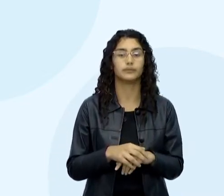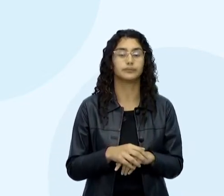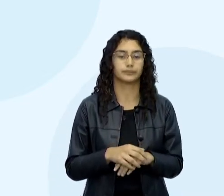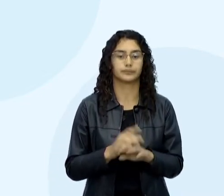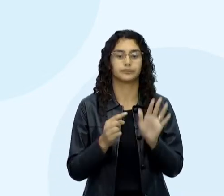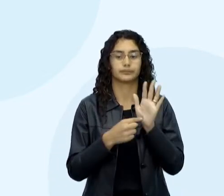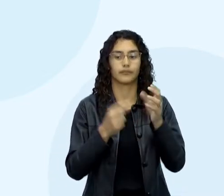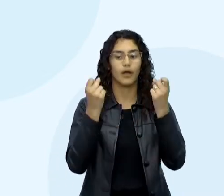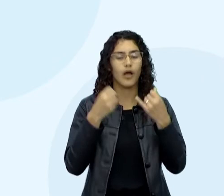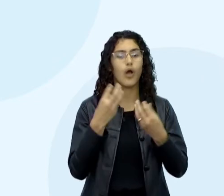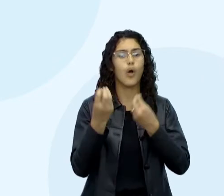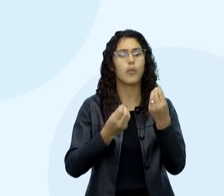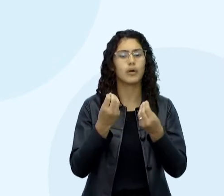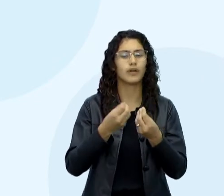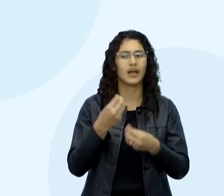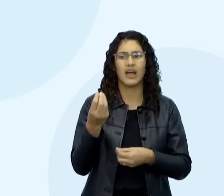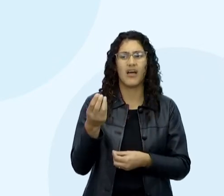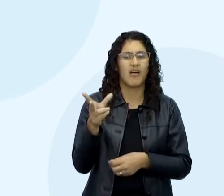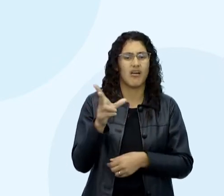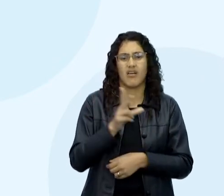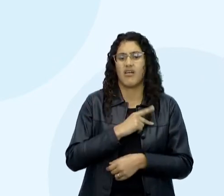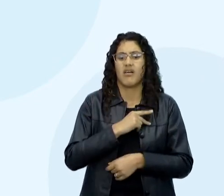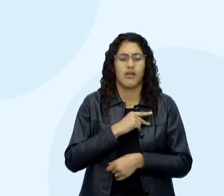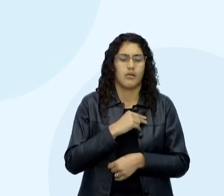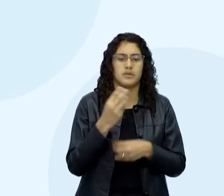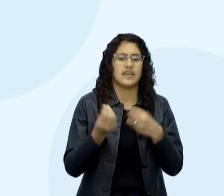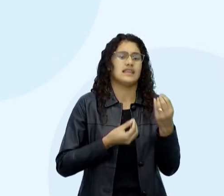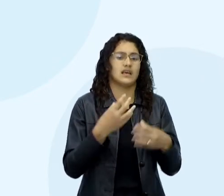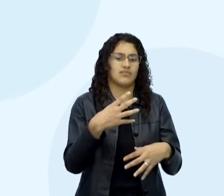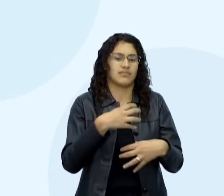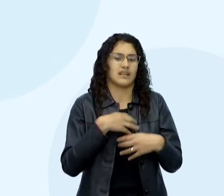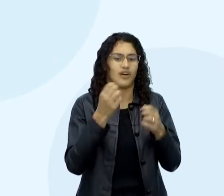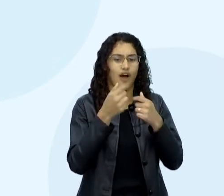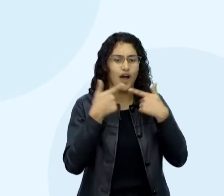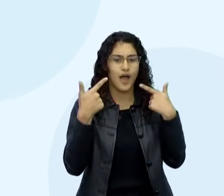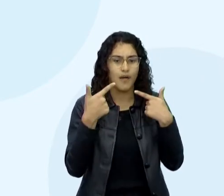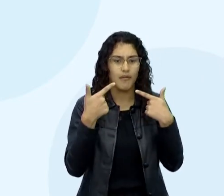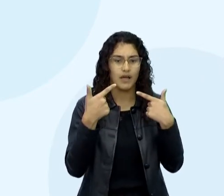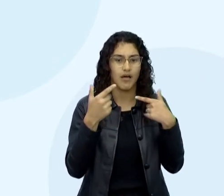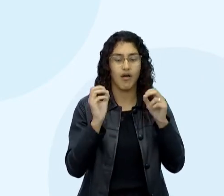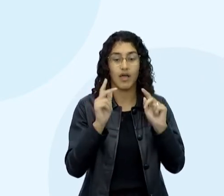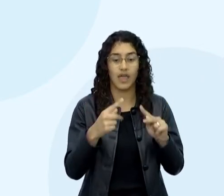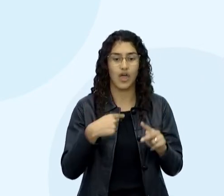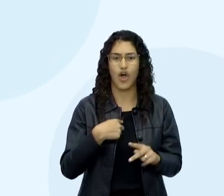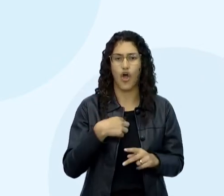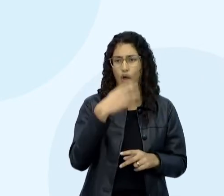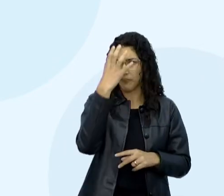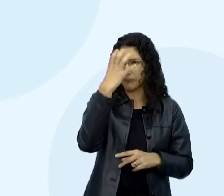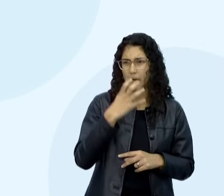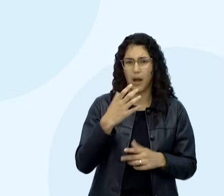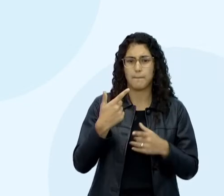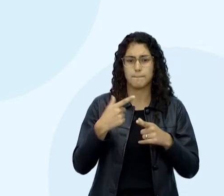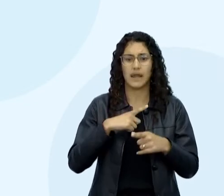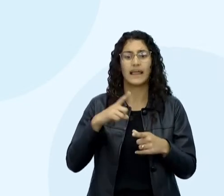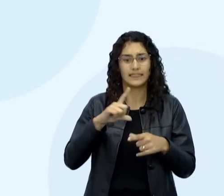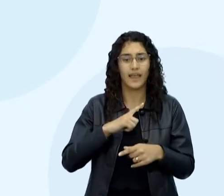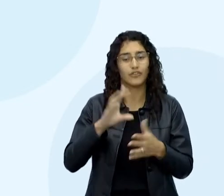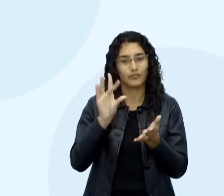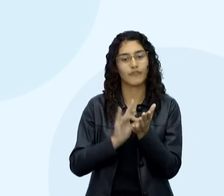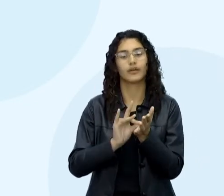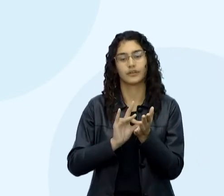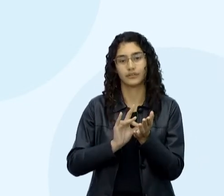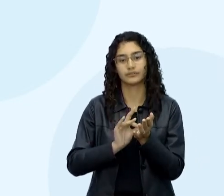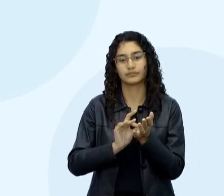a tragédia. Falar como você fica indignado. Você está sorrindo por estar tratando a tragédia. Eu estou indignado. Existe a tragédia. Porque existe a